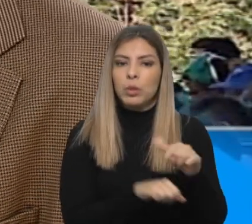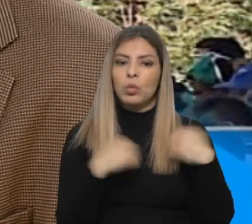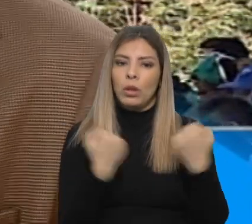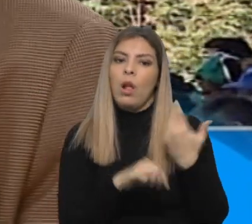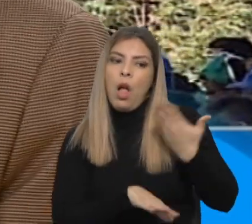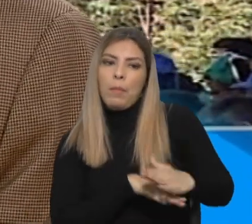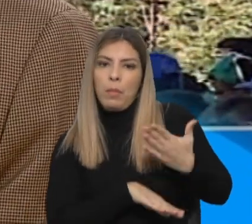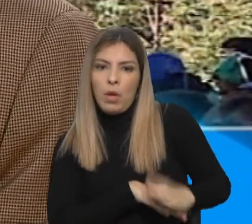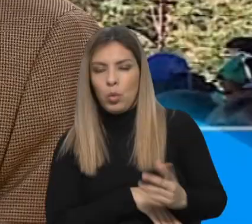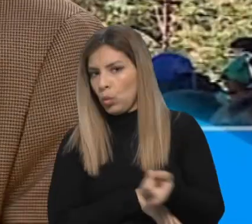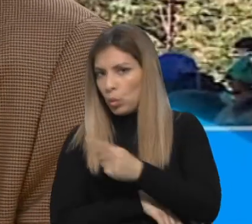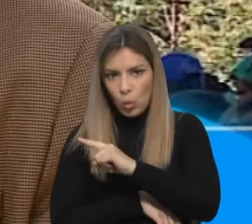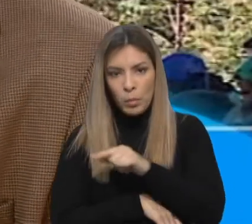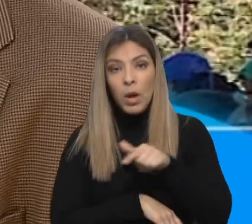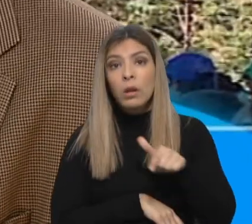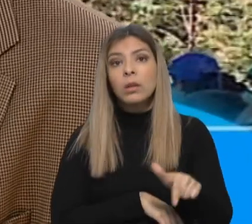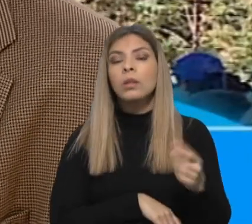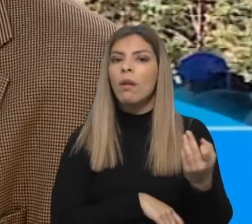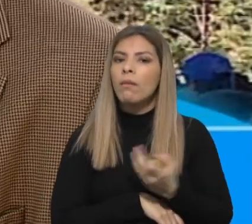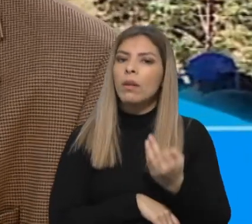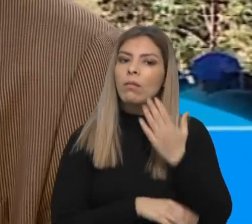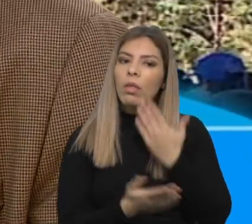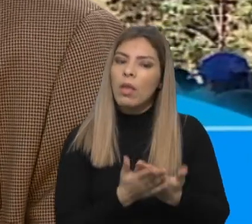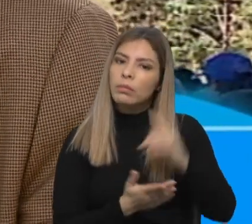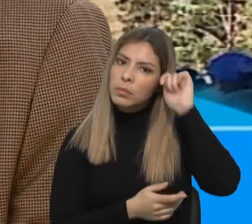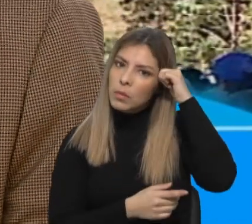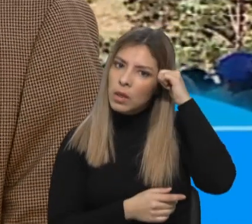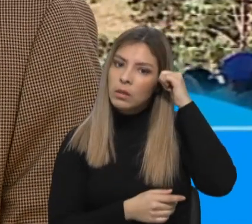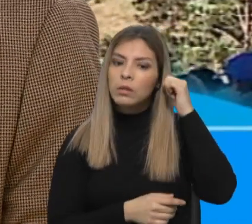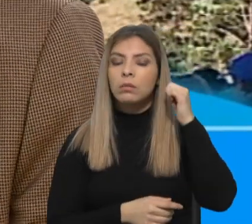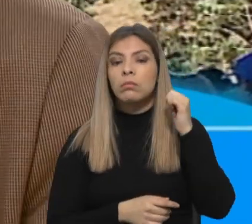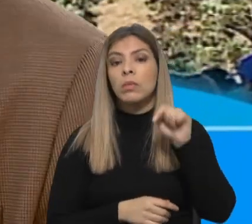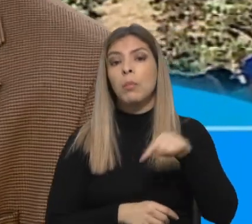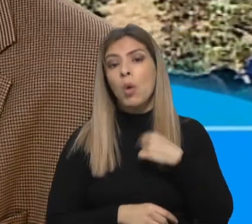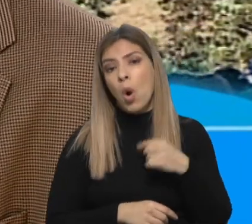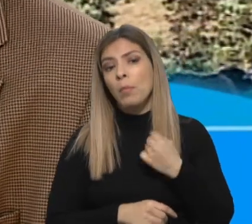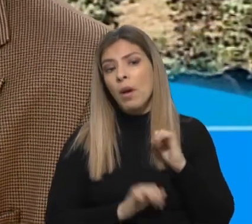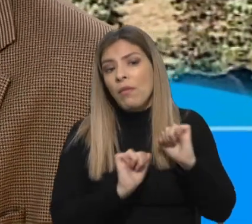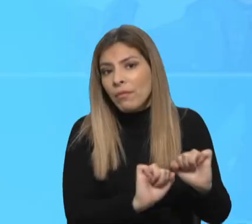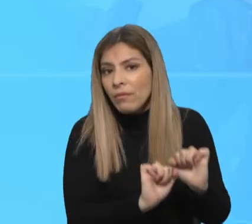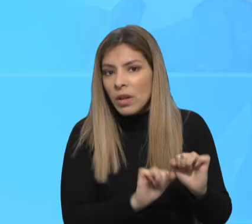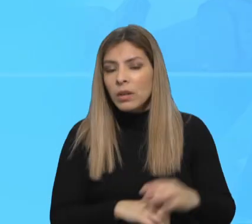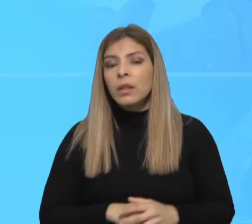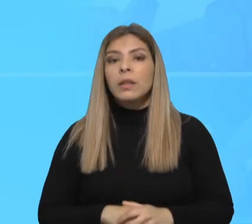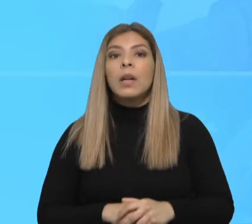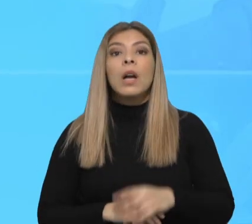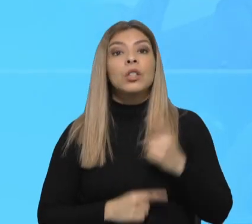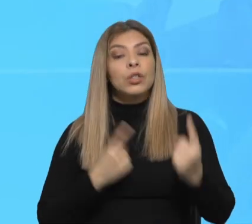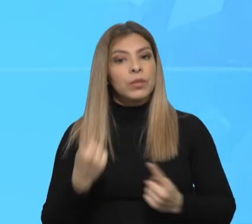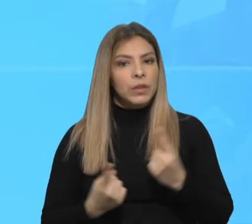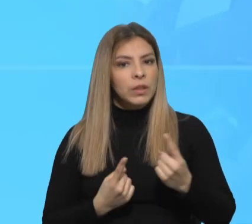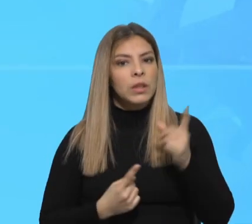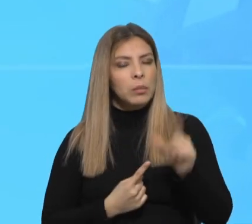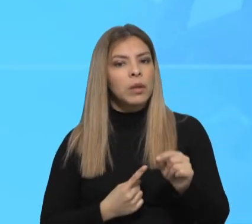parte, o que depois terá necessariamente consequências nefastas para a sua própria dimensão. Por vezes, e por aquilo que vamos vendo,